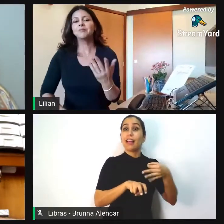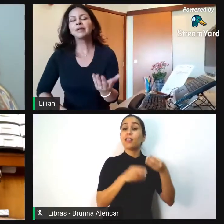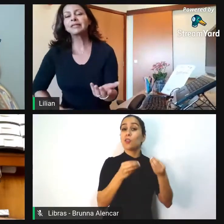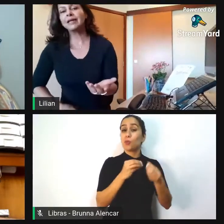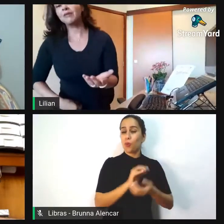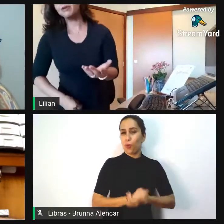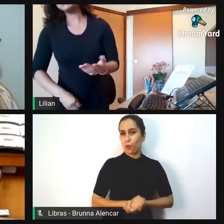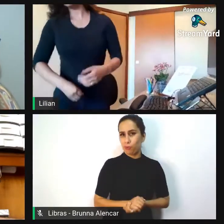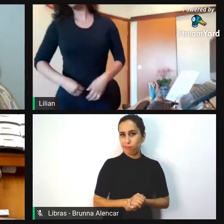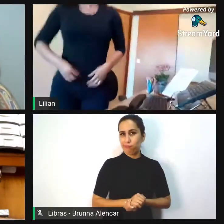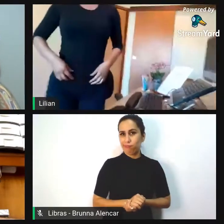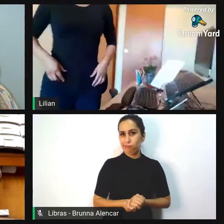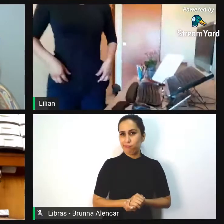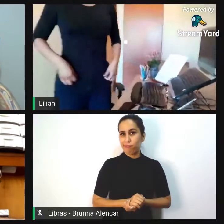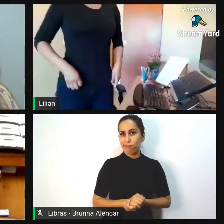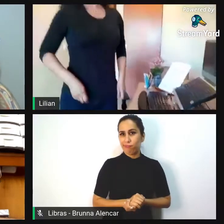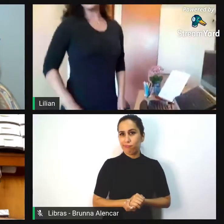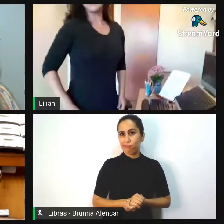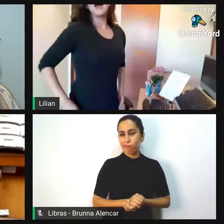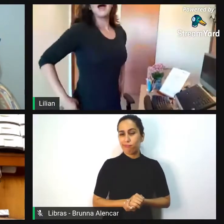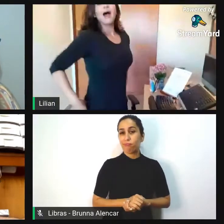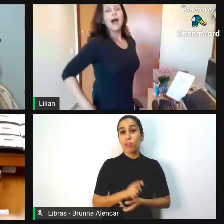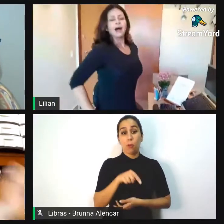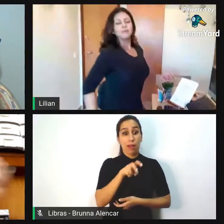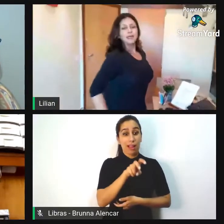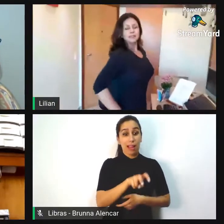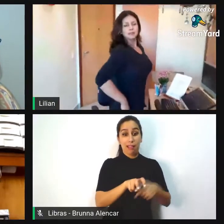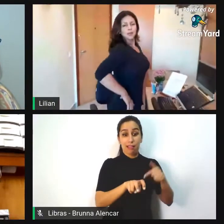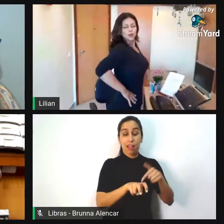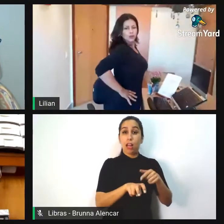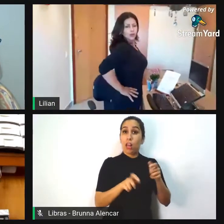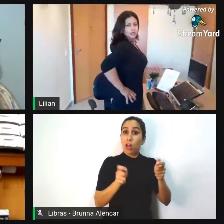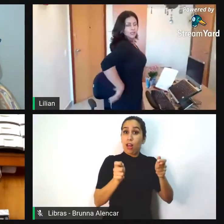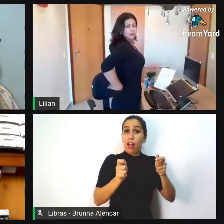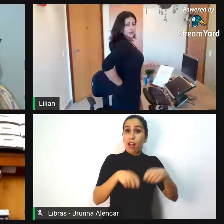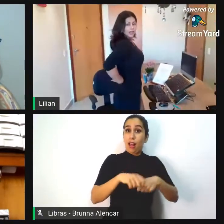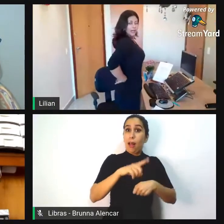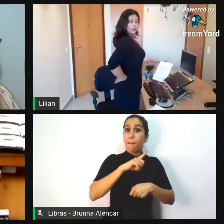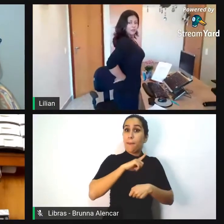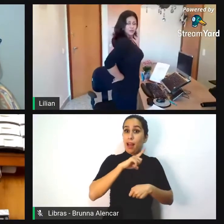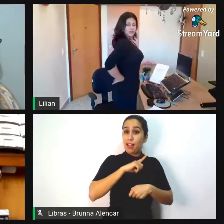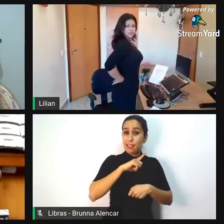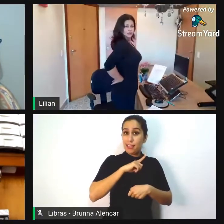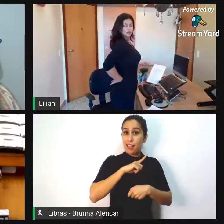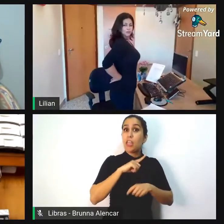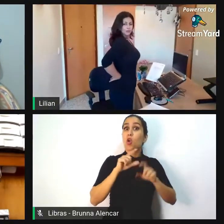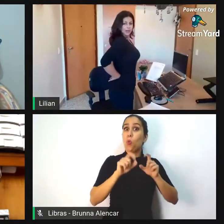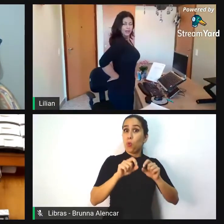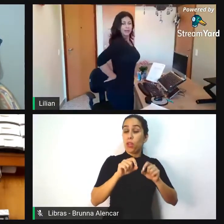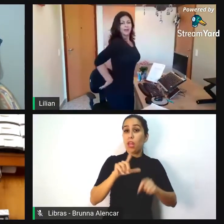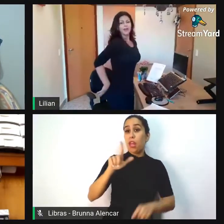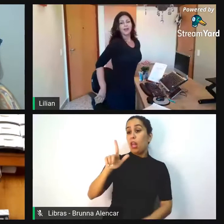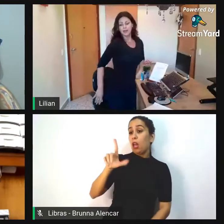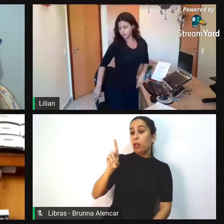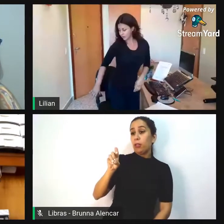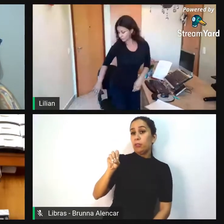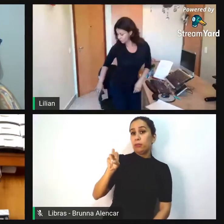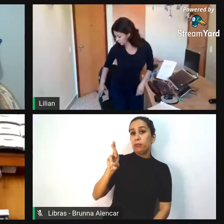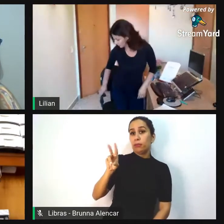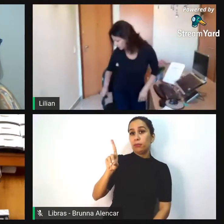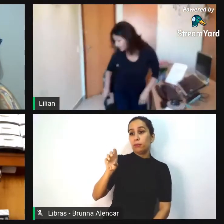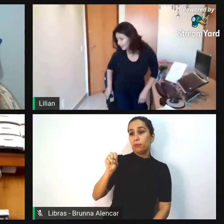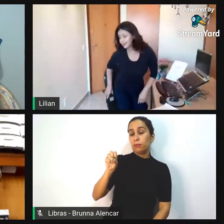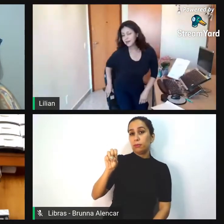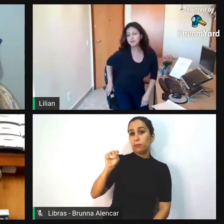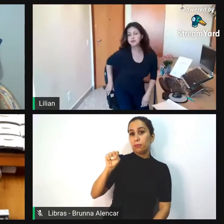consegue fazer com que eu mantenha a mesma lordose que eu tenho na posição de pé, eu